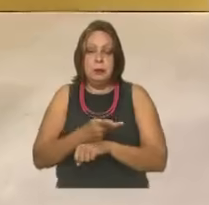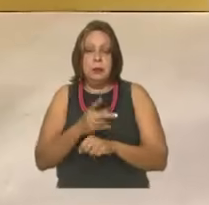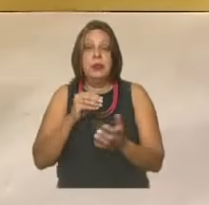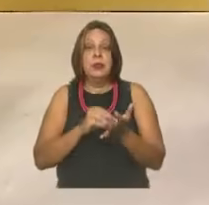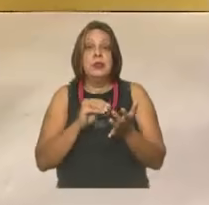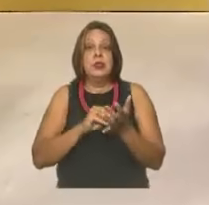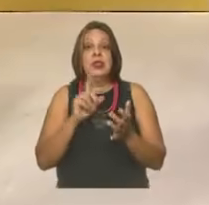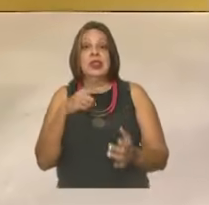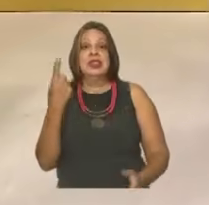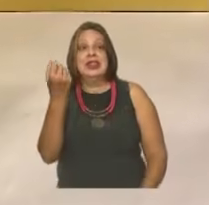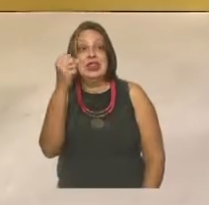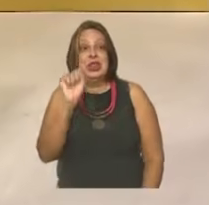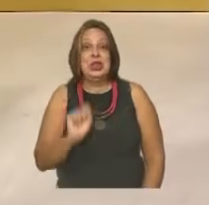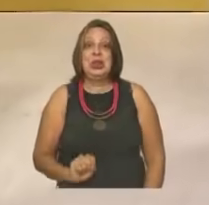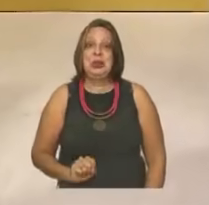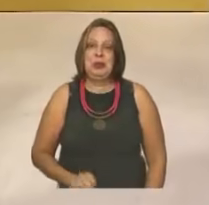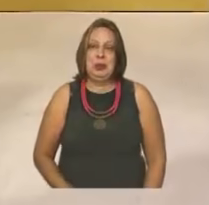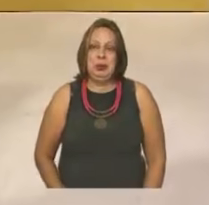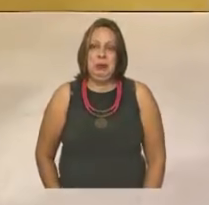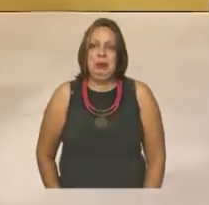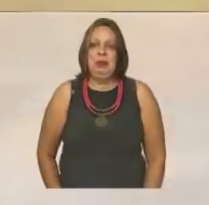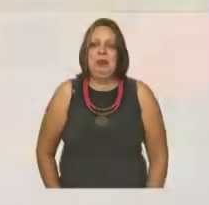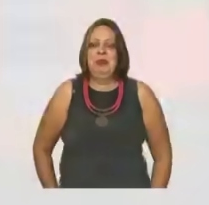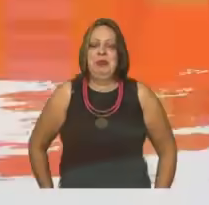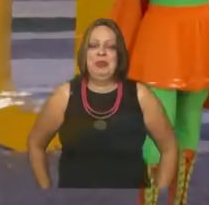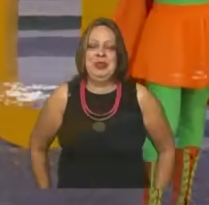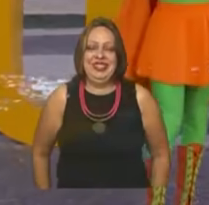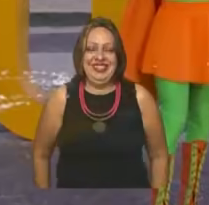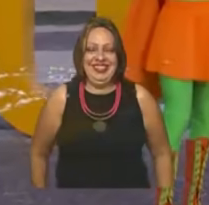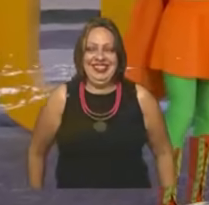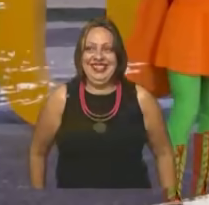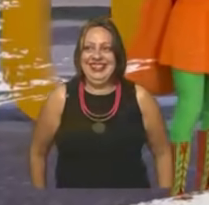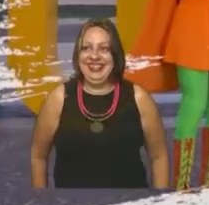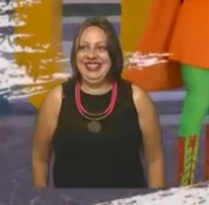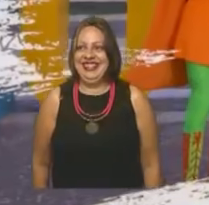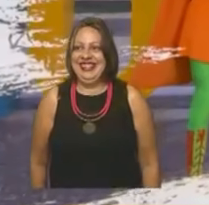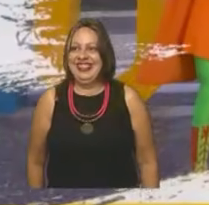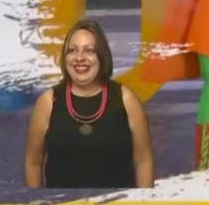do nosso Gira Sergipe! Vamos nessa!